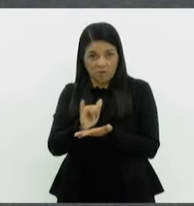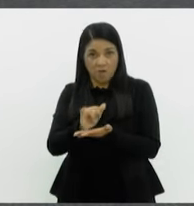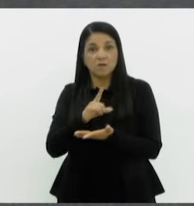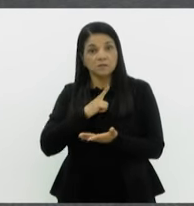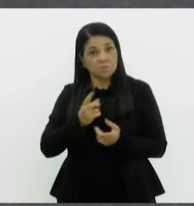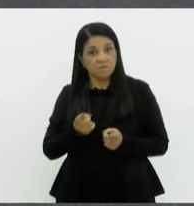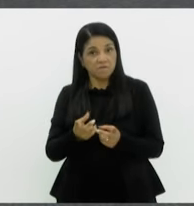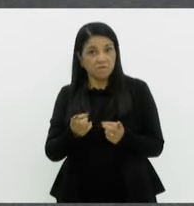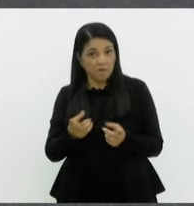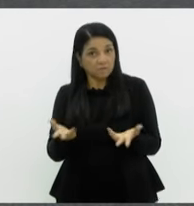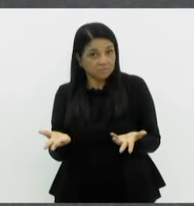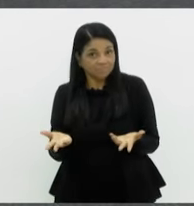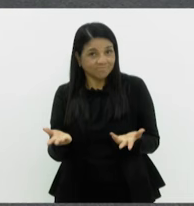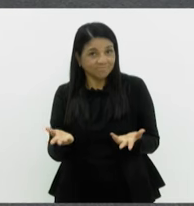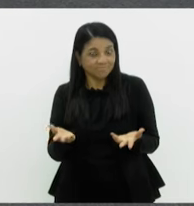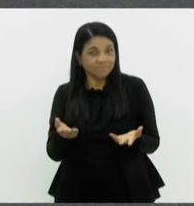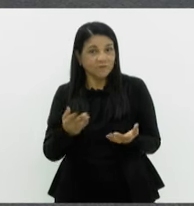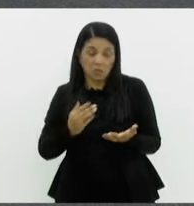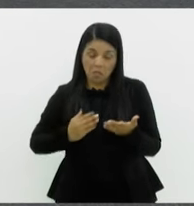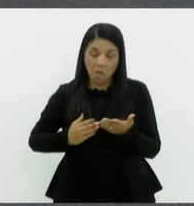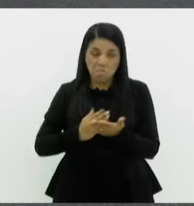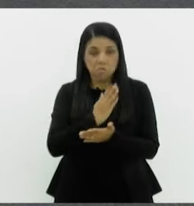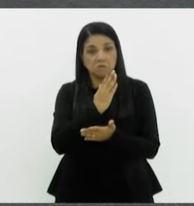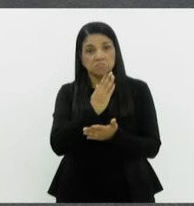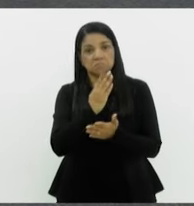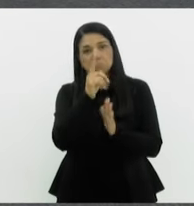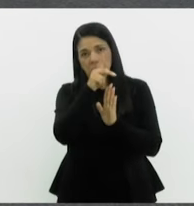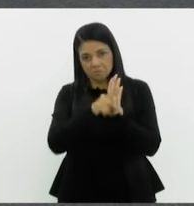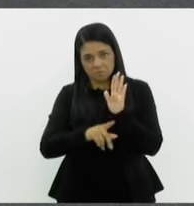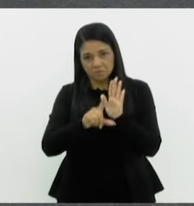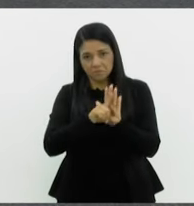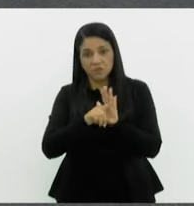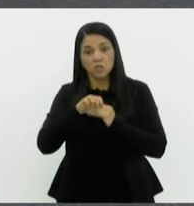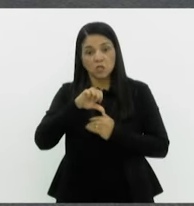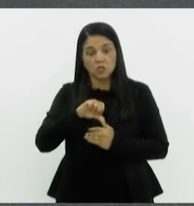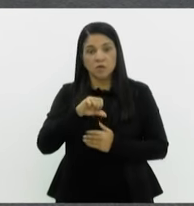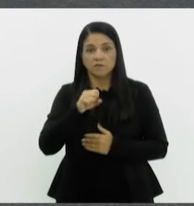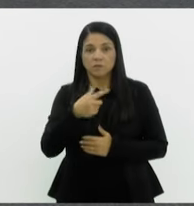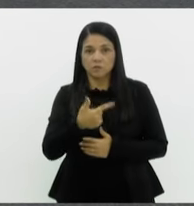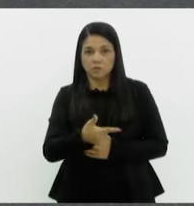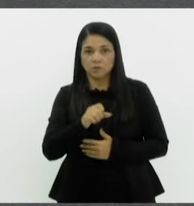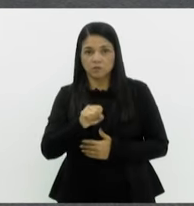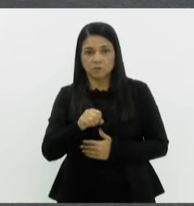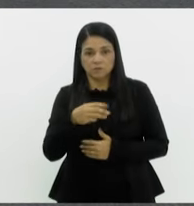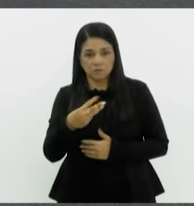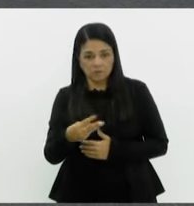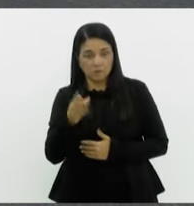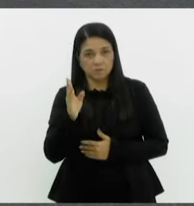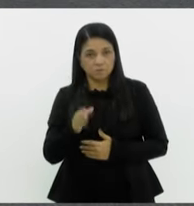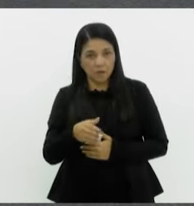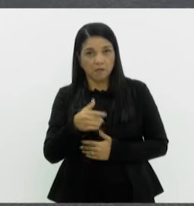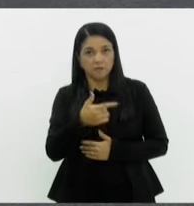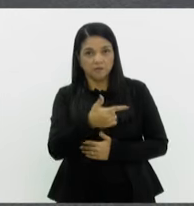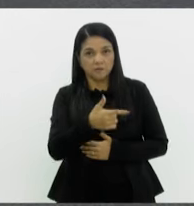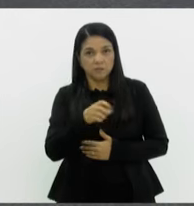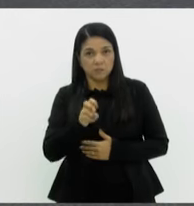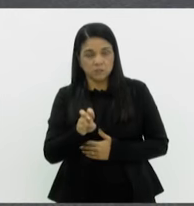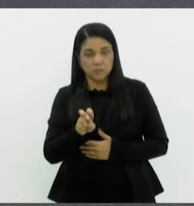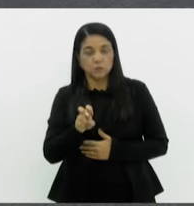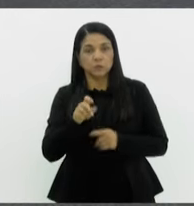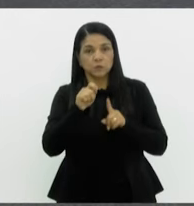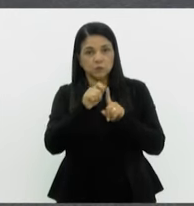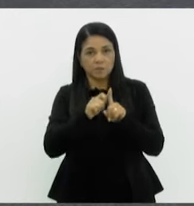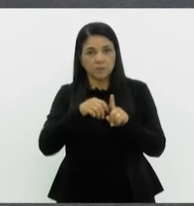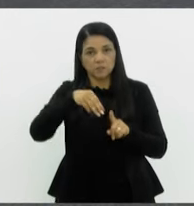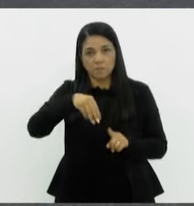aprovamos esse projeto. É lei. É a lei 9283, que foi, salvo erro de memória,